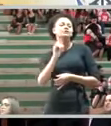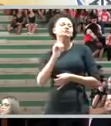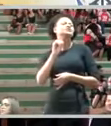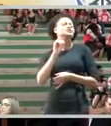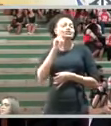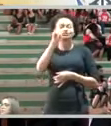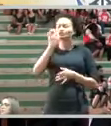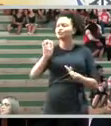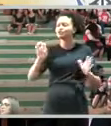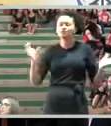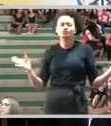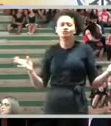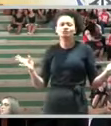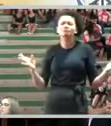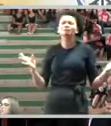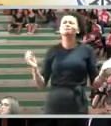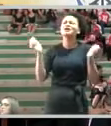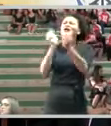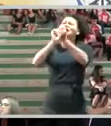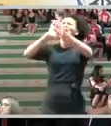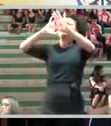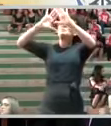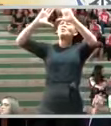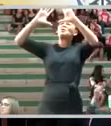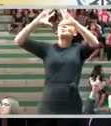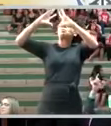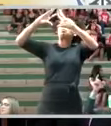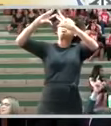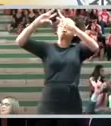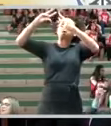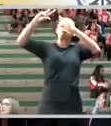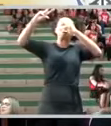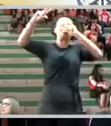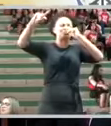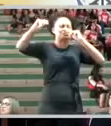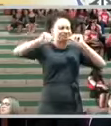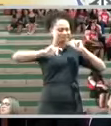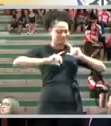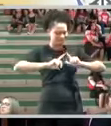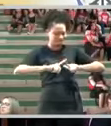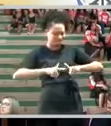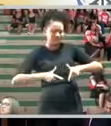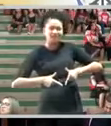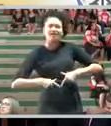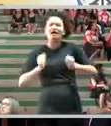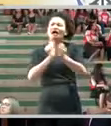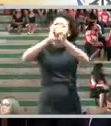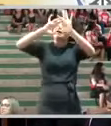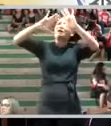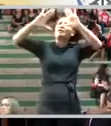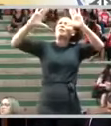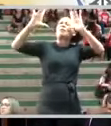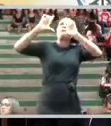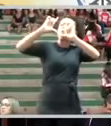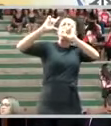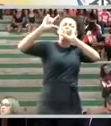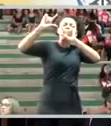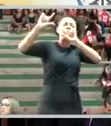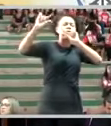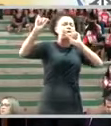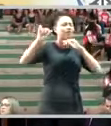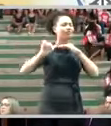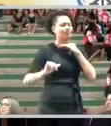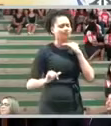Ricabode, se foi a glória de Israel, levaram a glória de Israel e